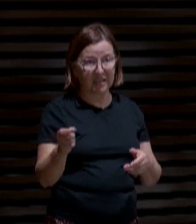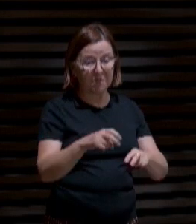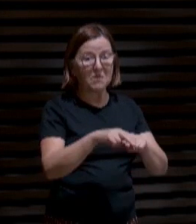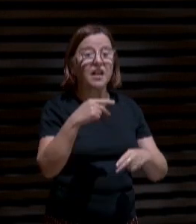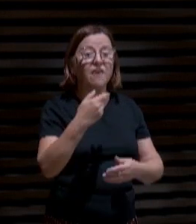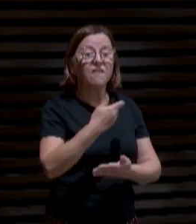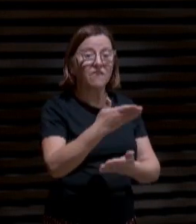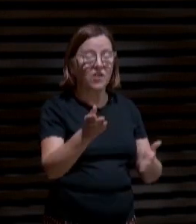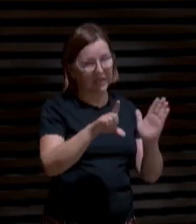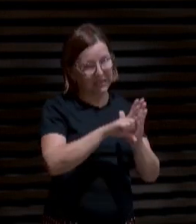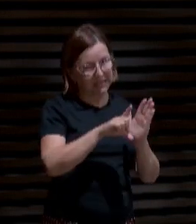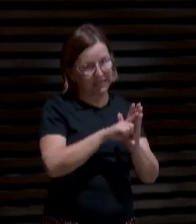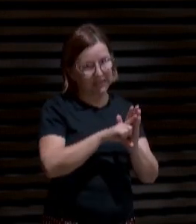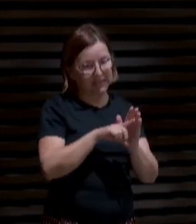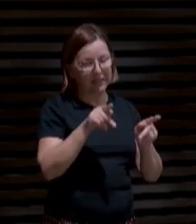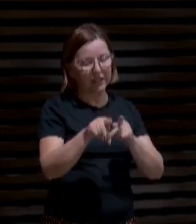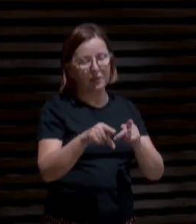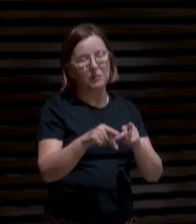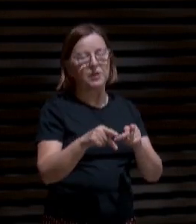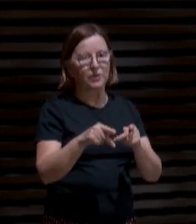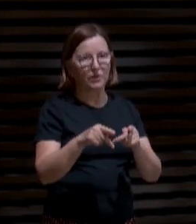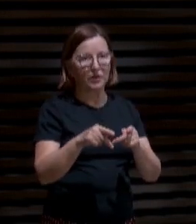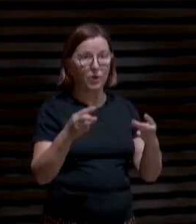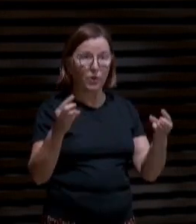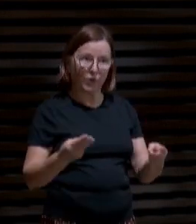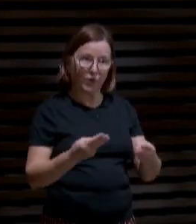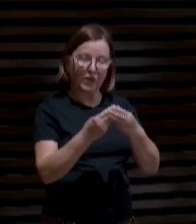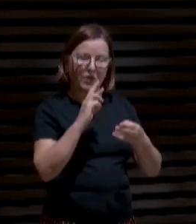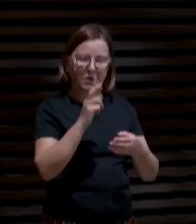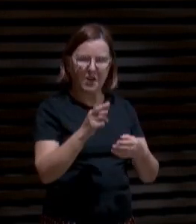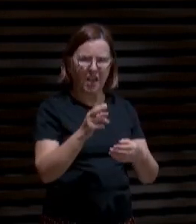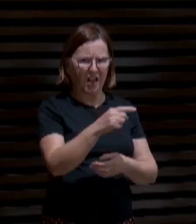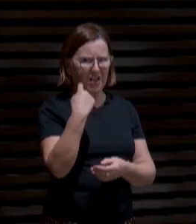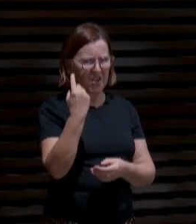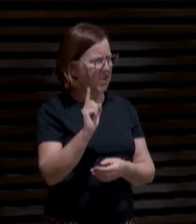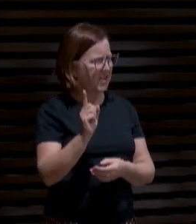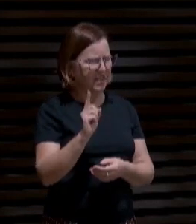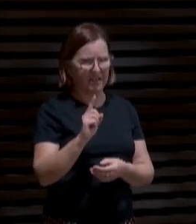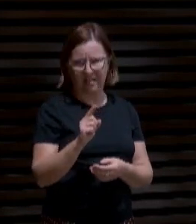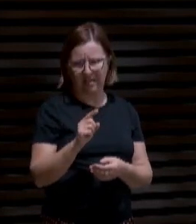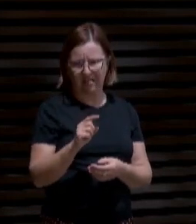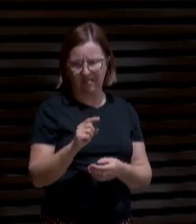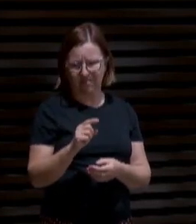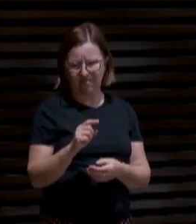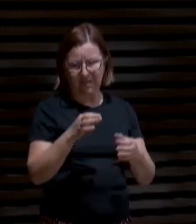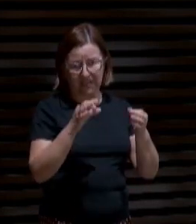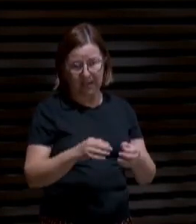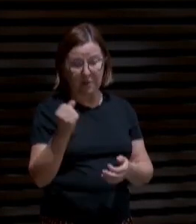lei. Responderam-lhe os judeus: A nós não nos é lícito matar